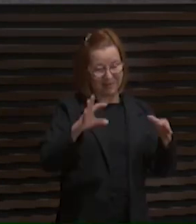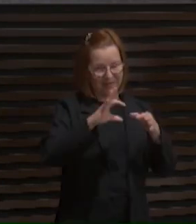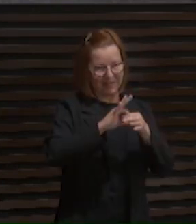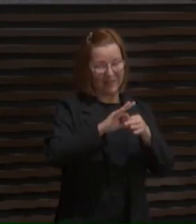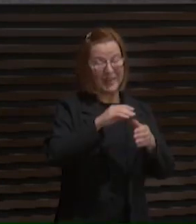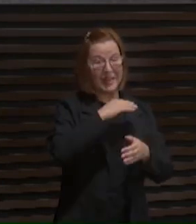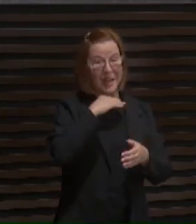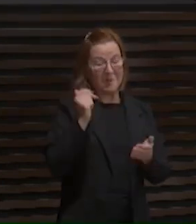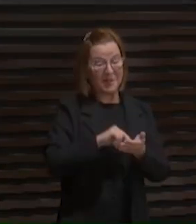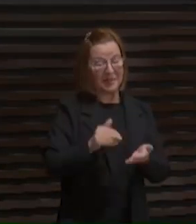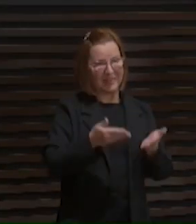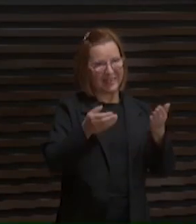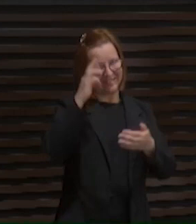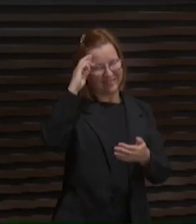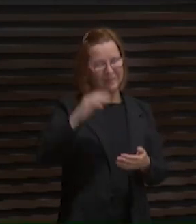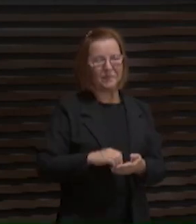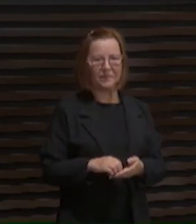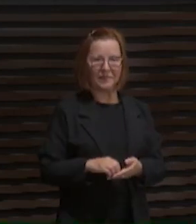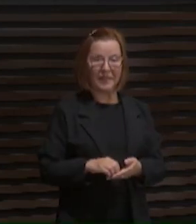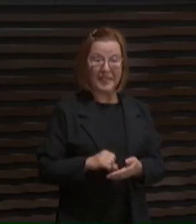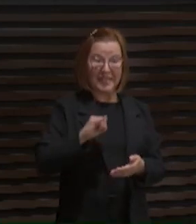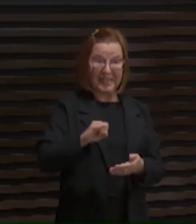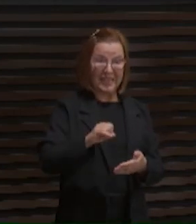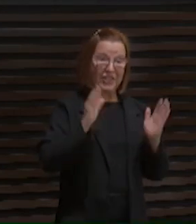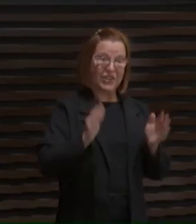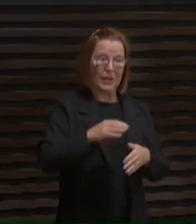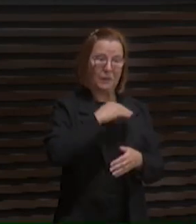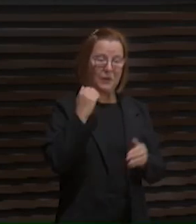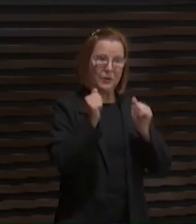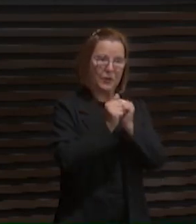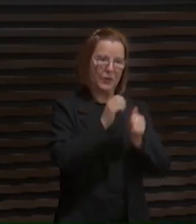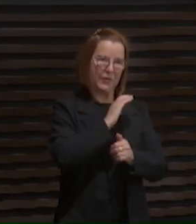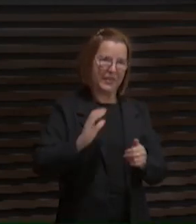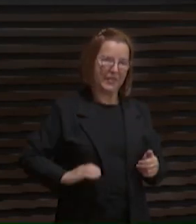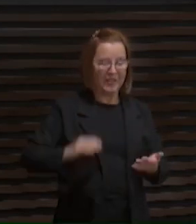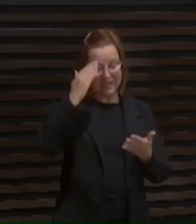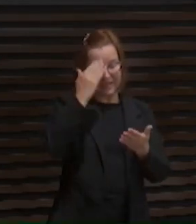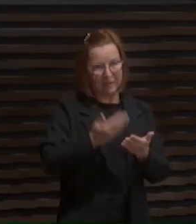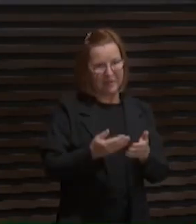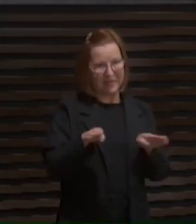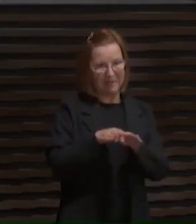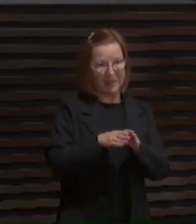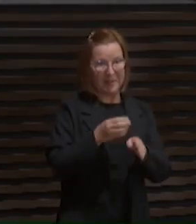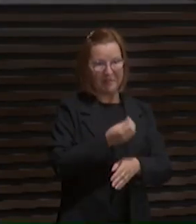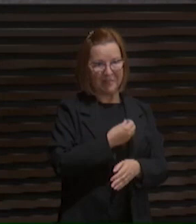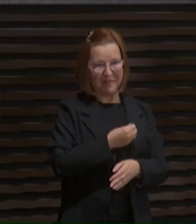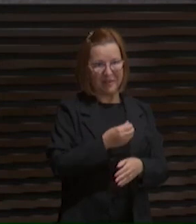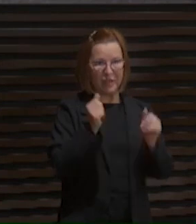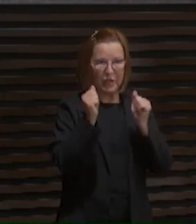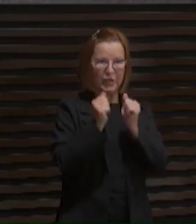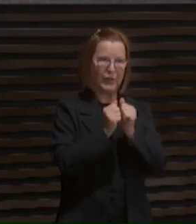A palavra diz assim, que se já morremos com Ele, cremos que também viveremos com